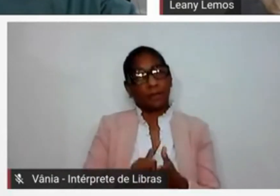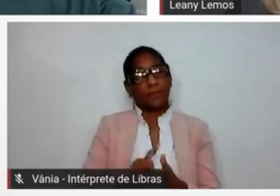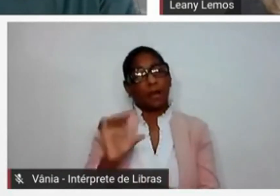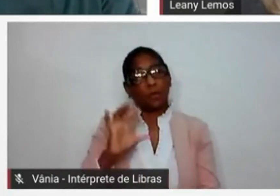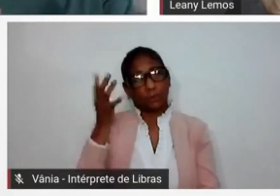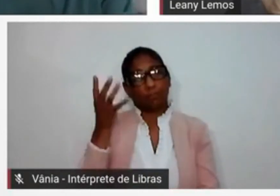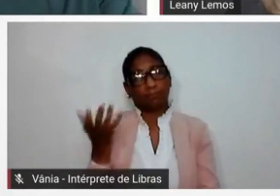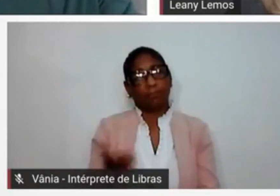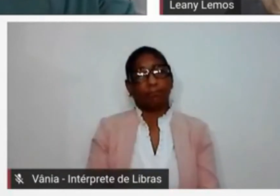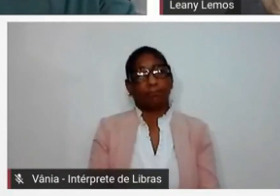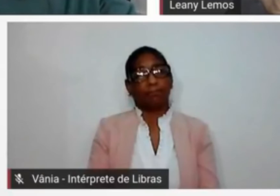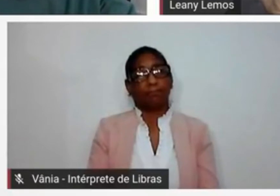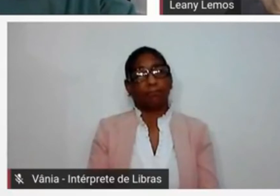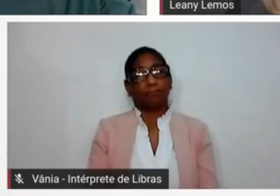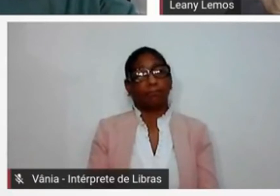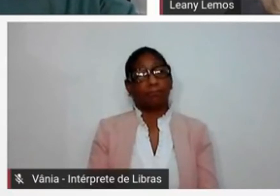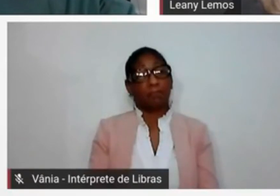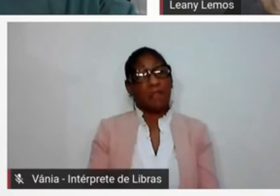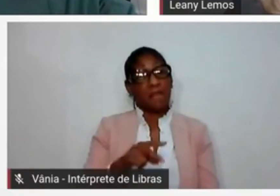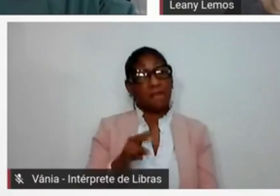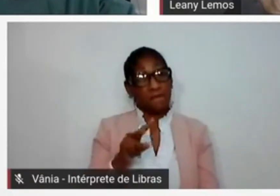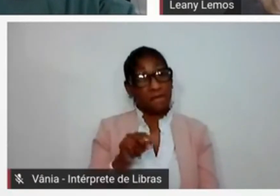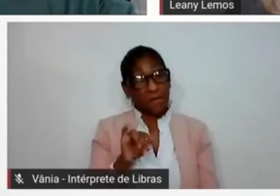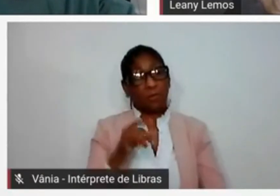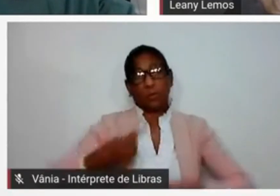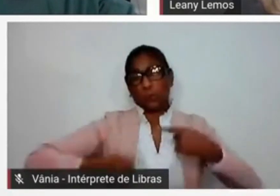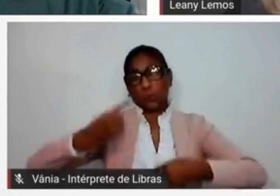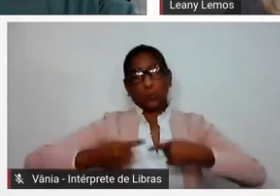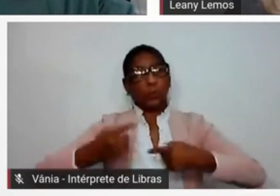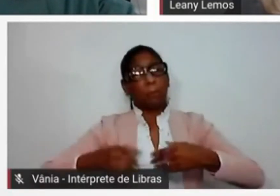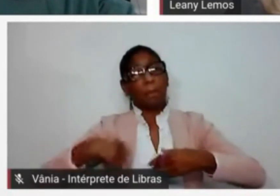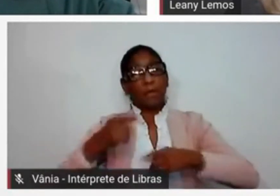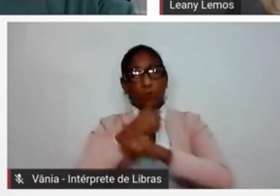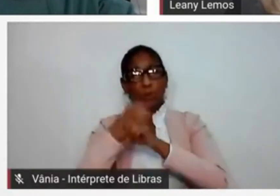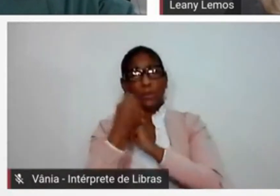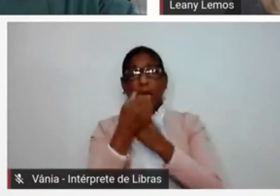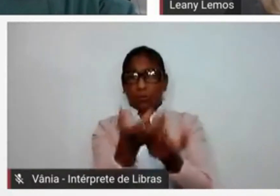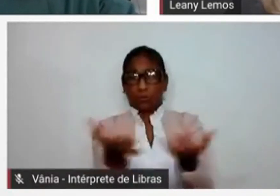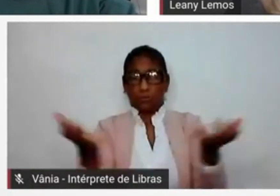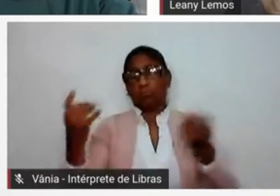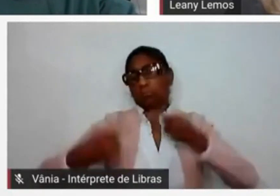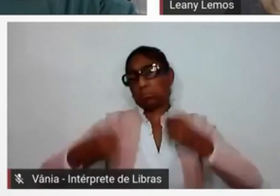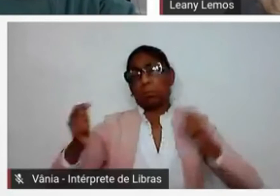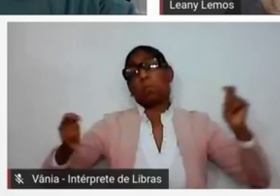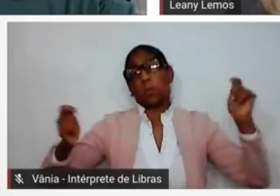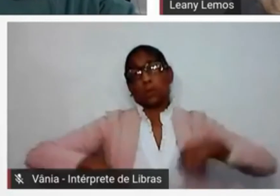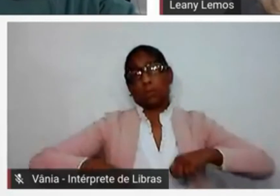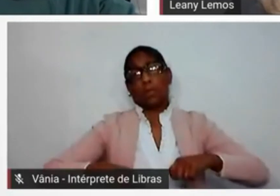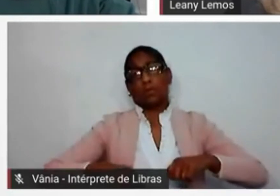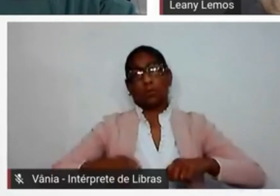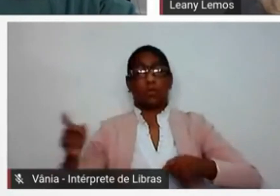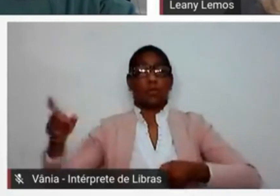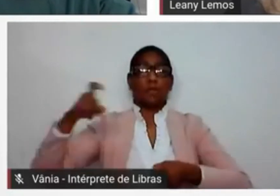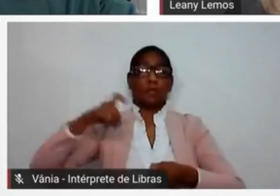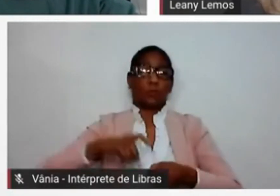e vamos estabelecer essa discussão com a sociedade para que se constitua a possibilidade de um